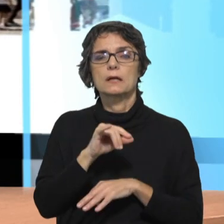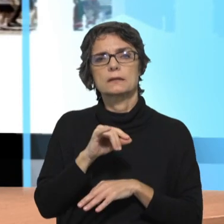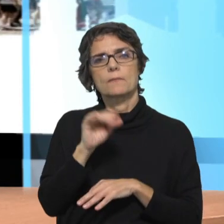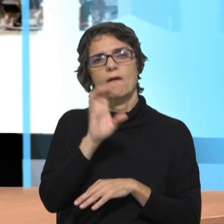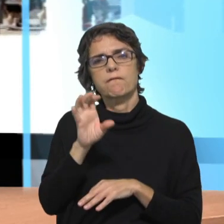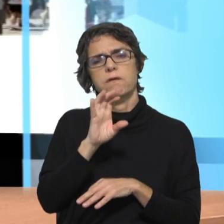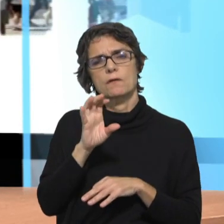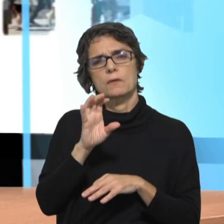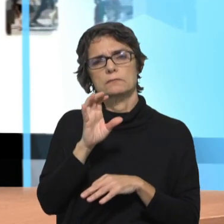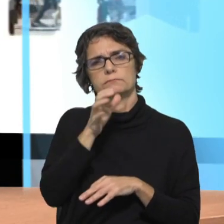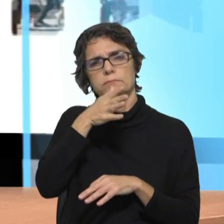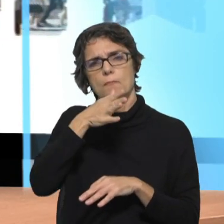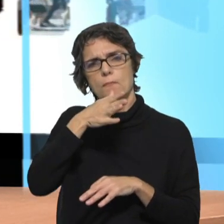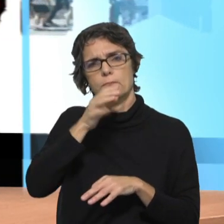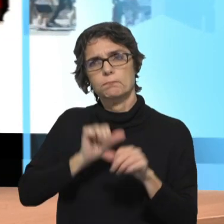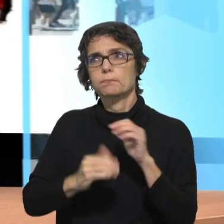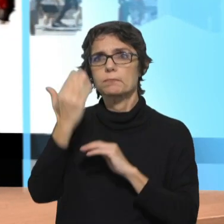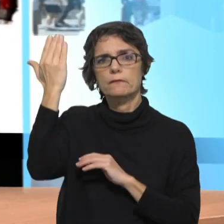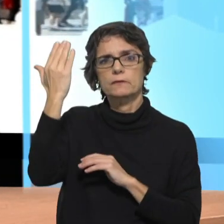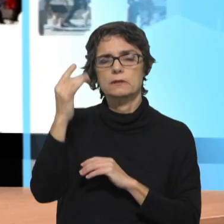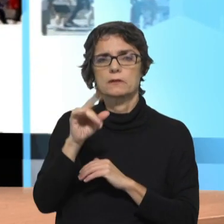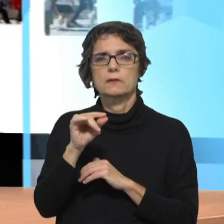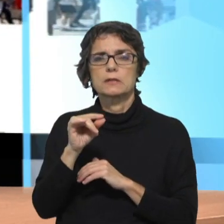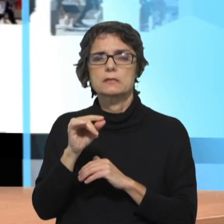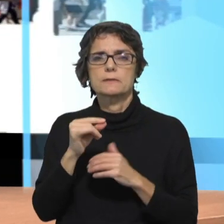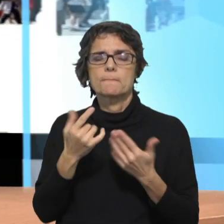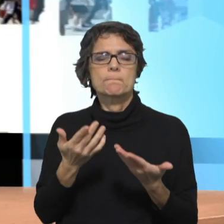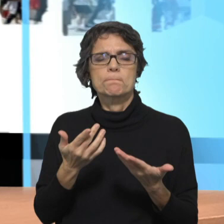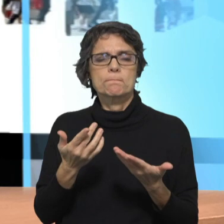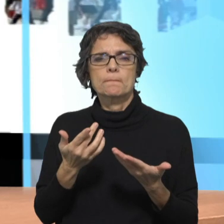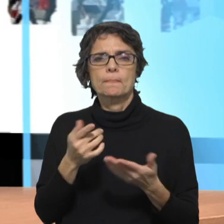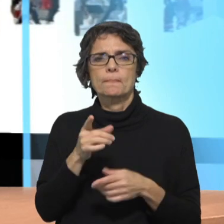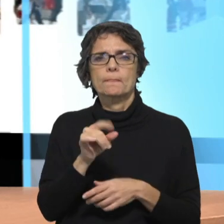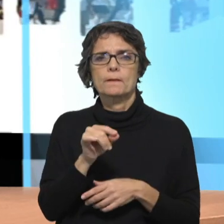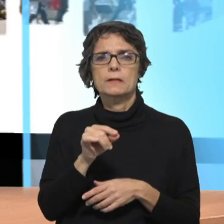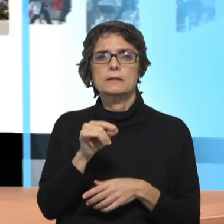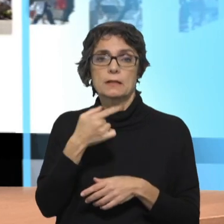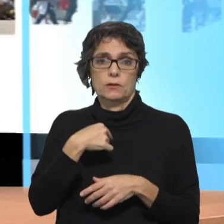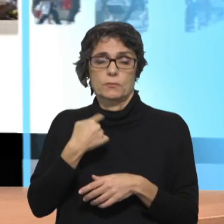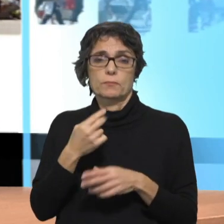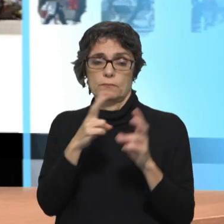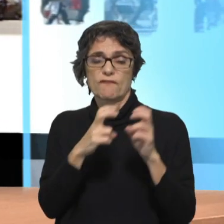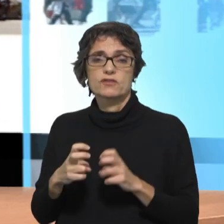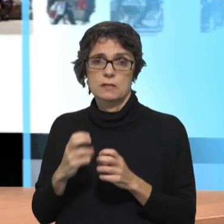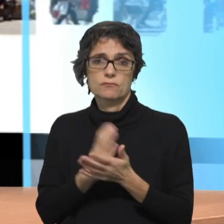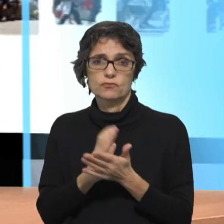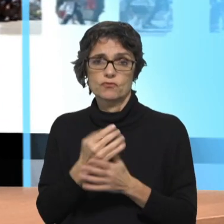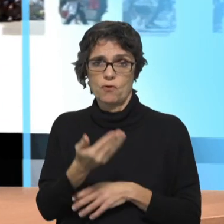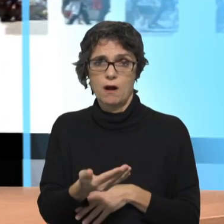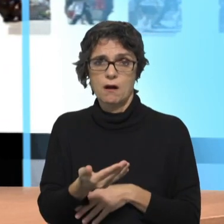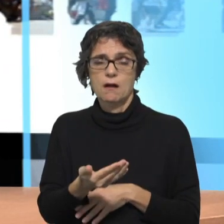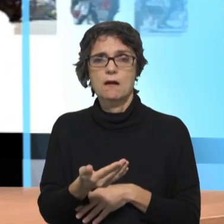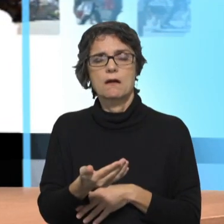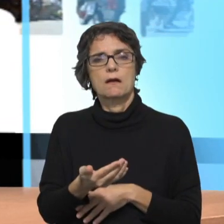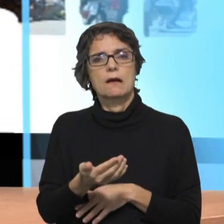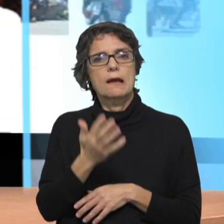nível exegético está subjacente naquilo que é também a minha investigação e o meu estudo, mas tento